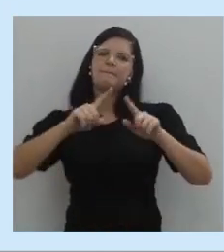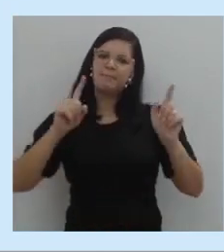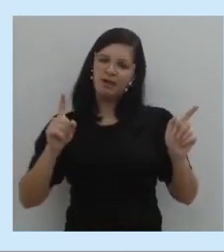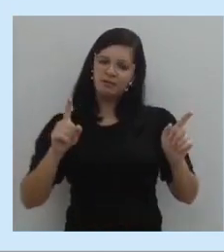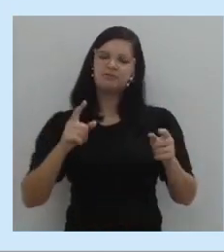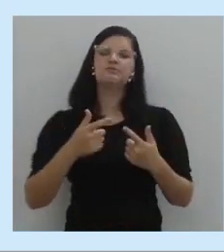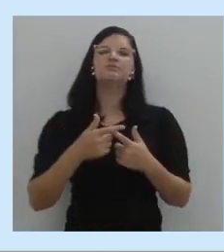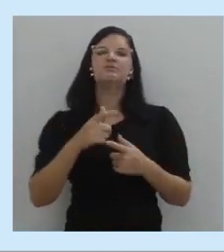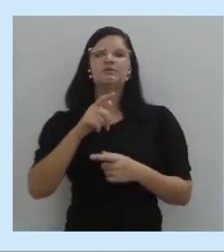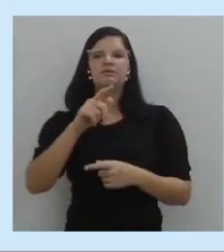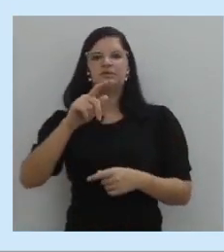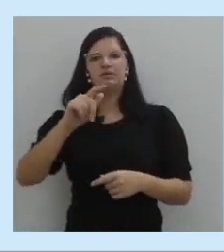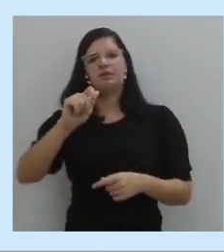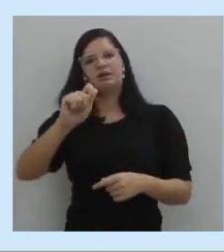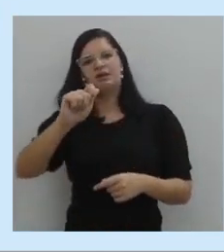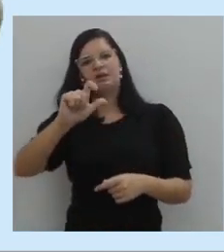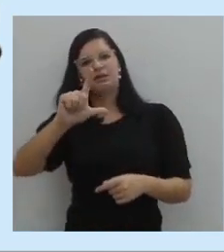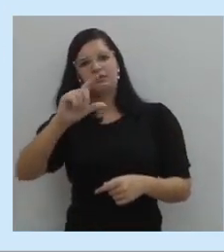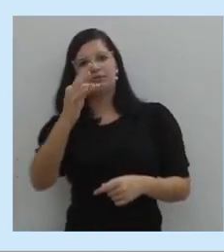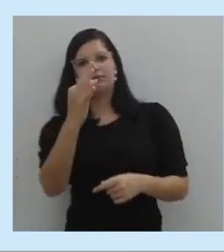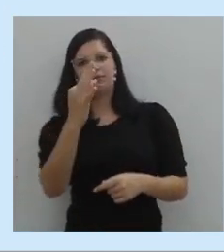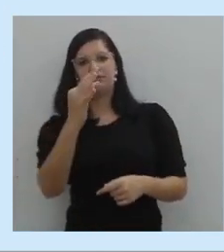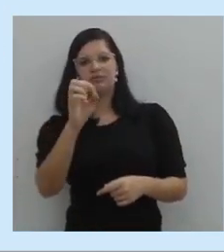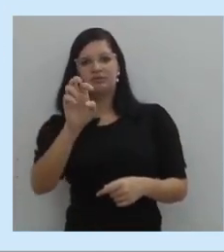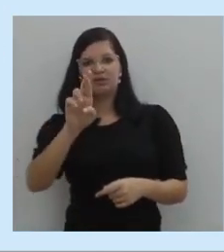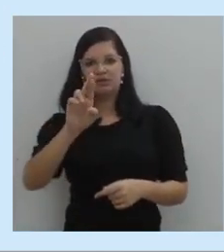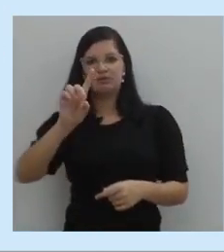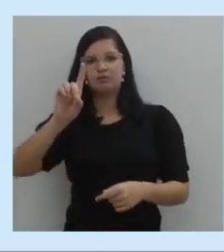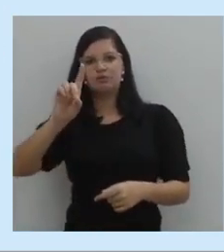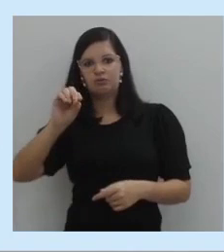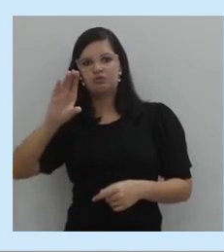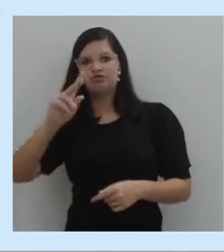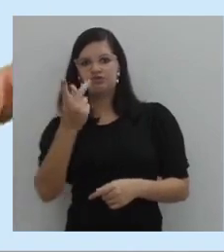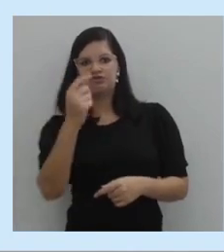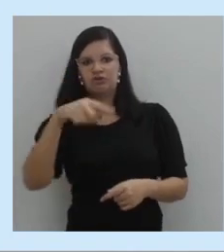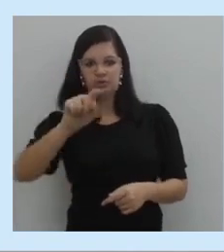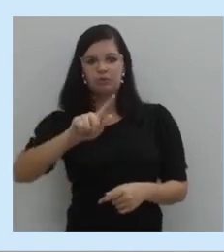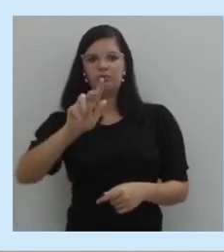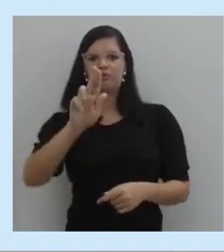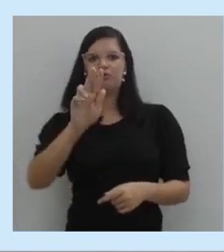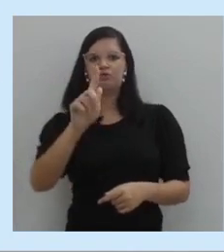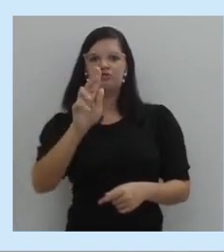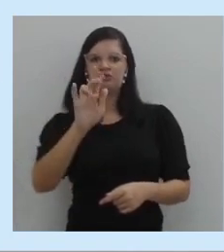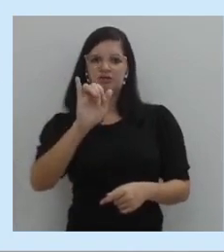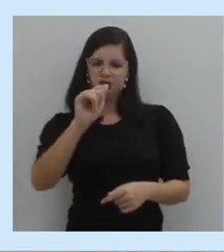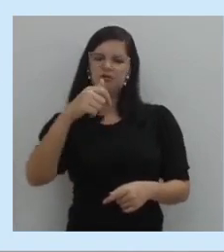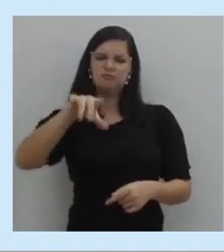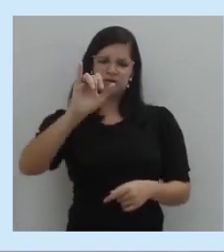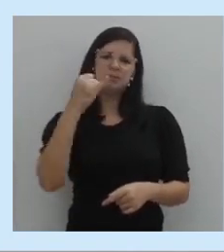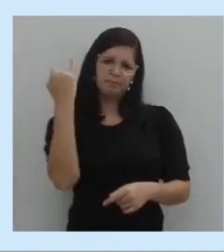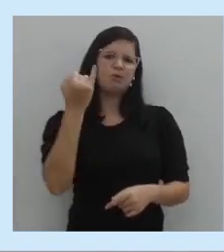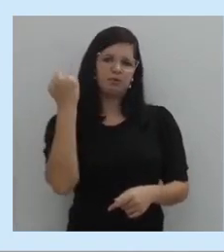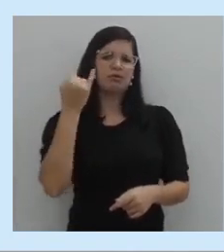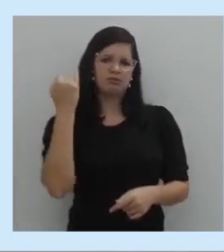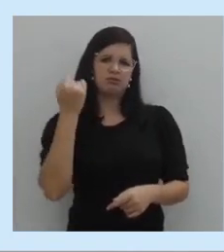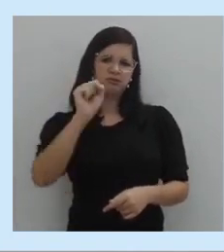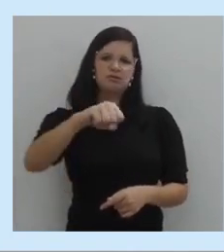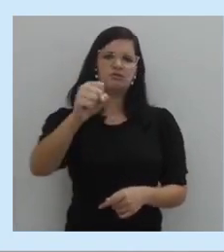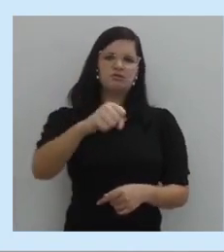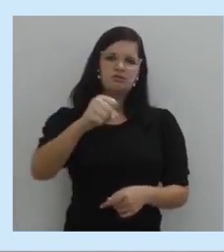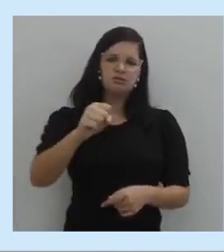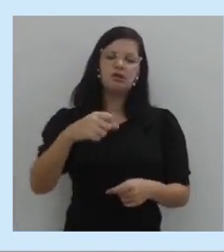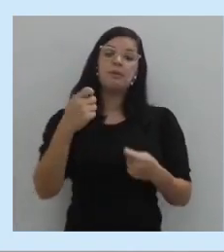aquífero Altar do Chão como o Gurjeia também tem sua importância econômica, também tem seus níveis de exploração, certo? É interessante que a